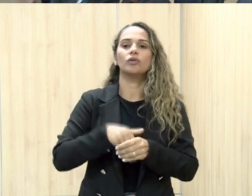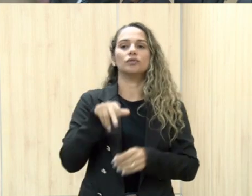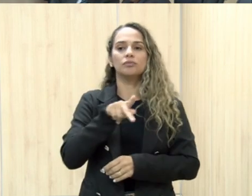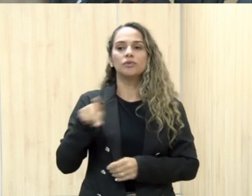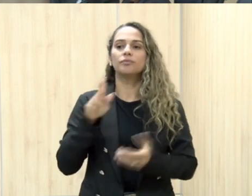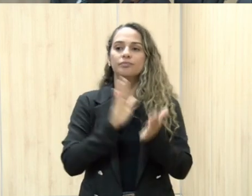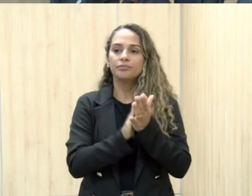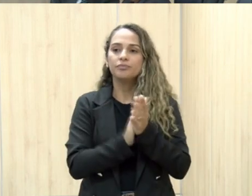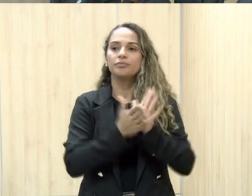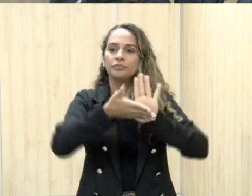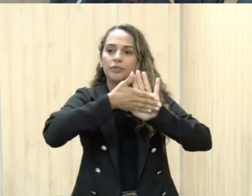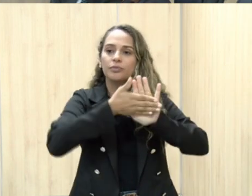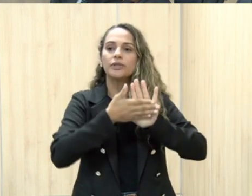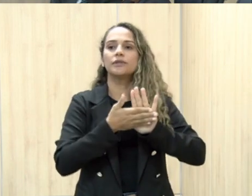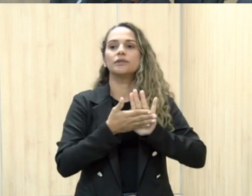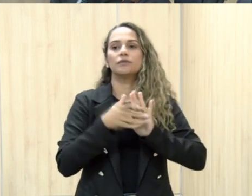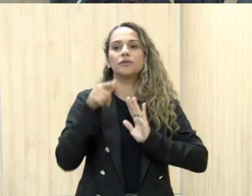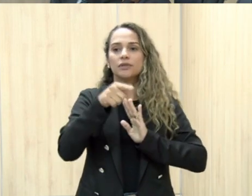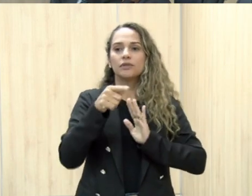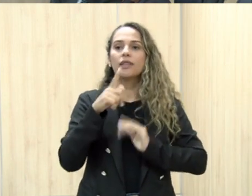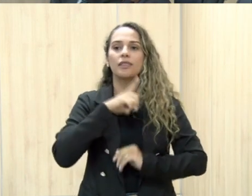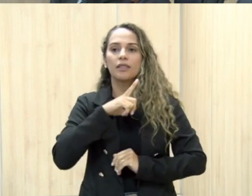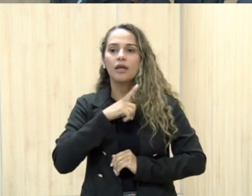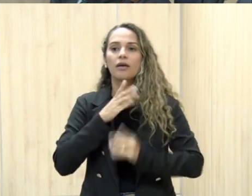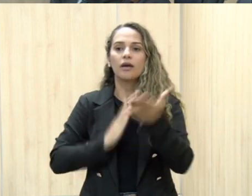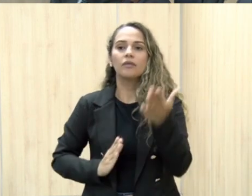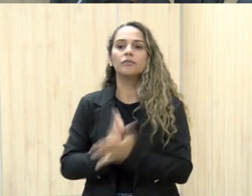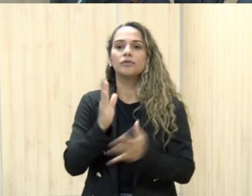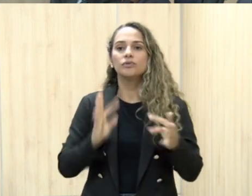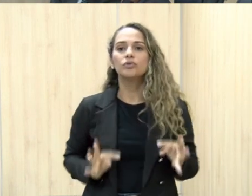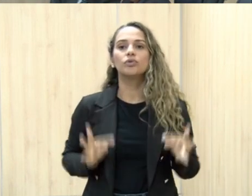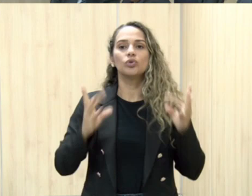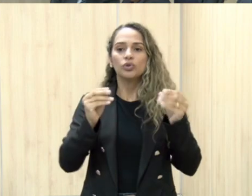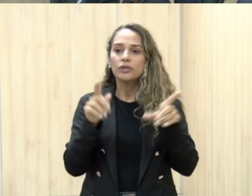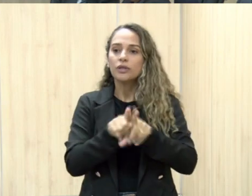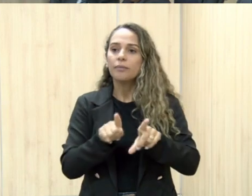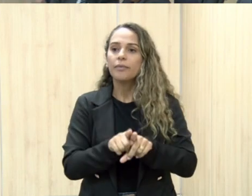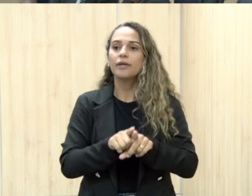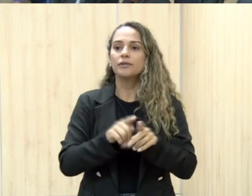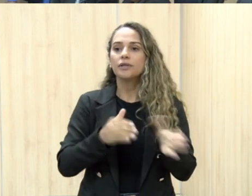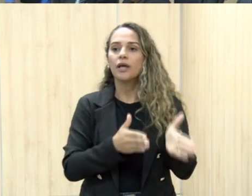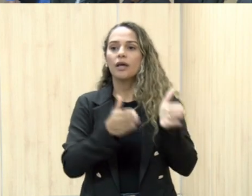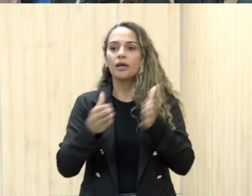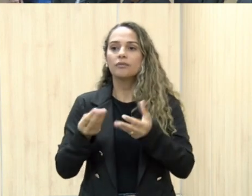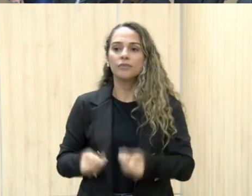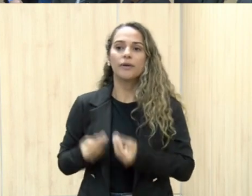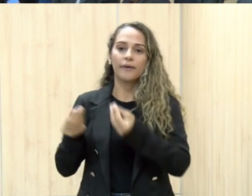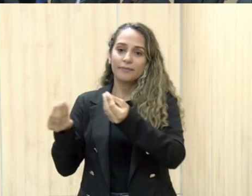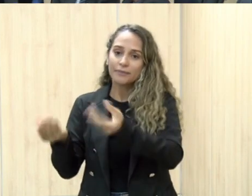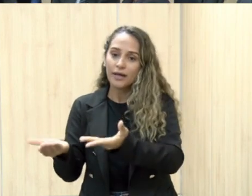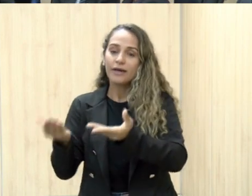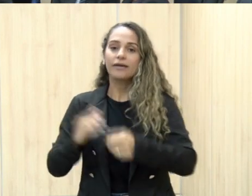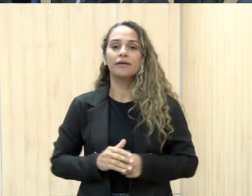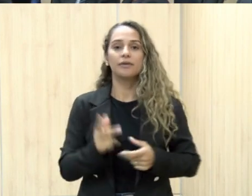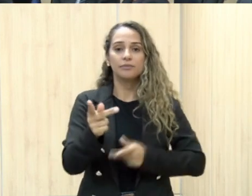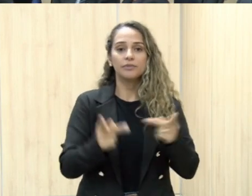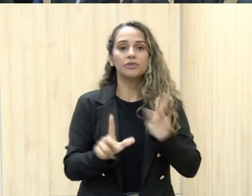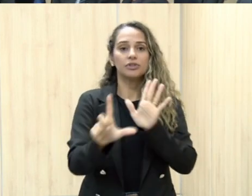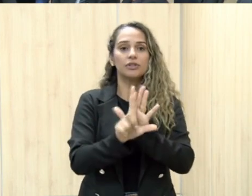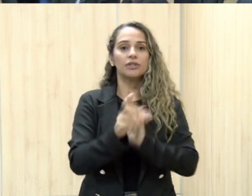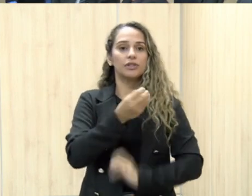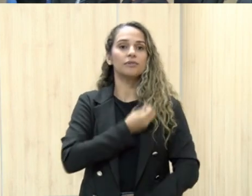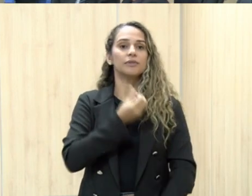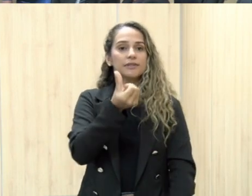proponente pela iniciativa Está aprovado por unanimidade e segue ao expediente projeto de lei número